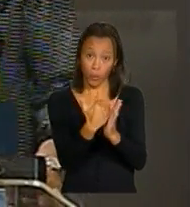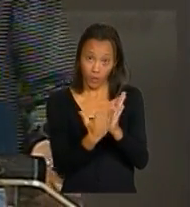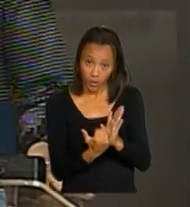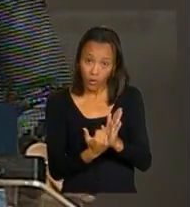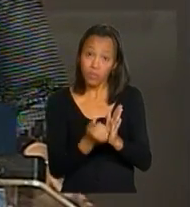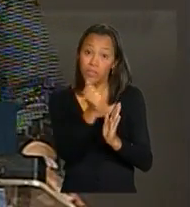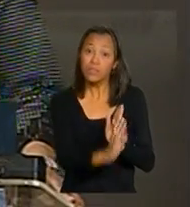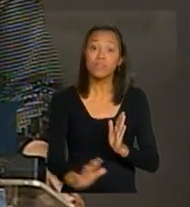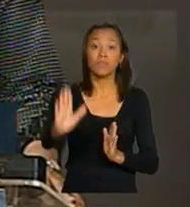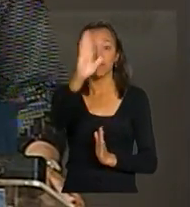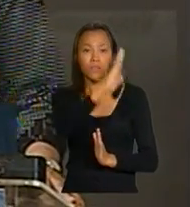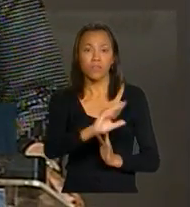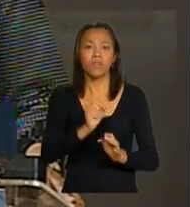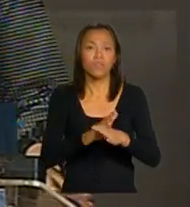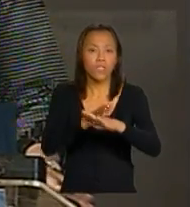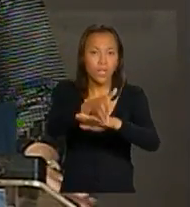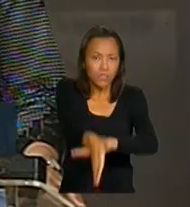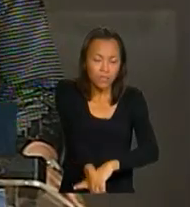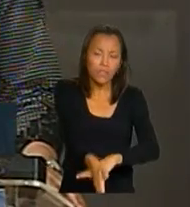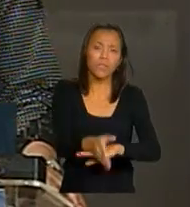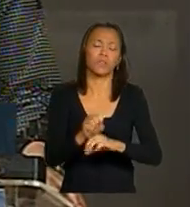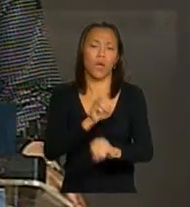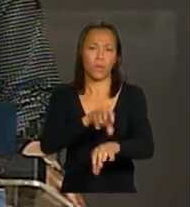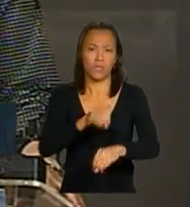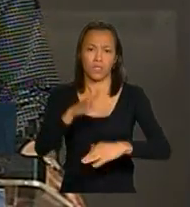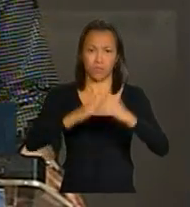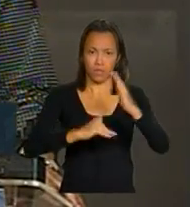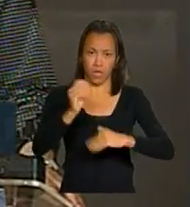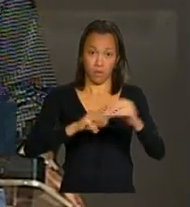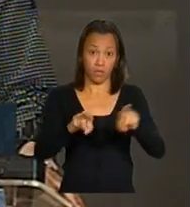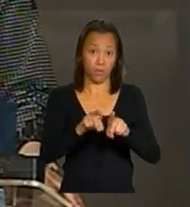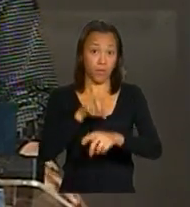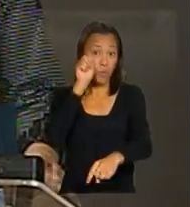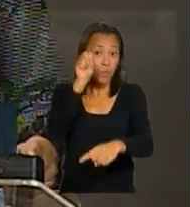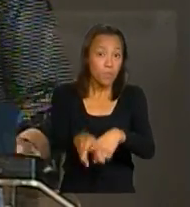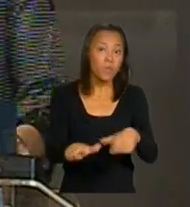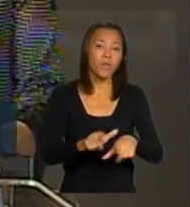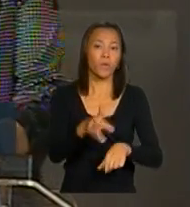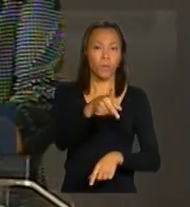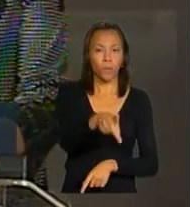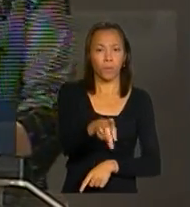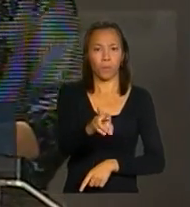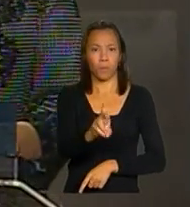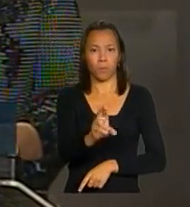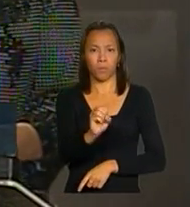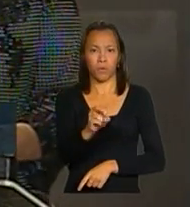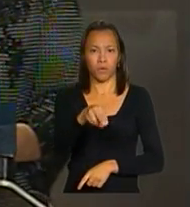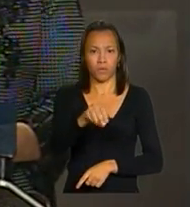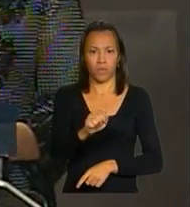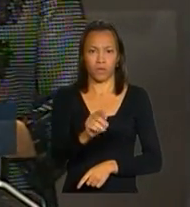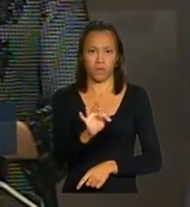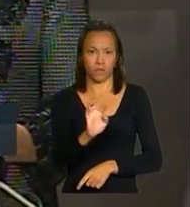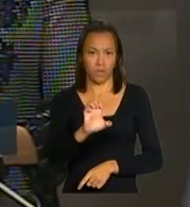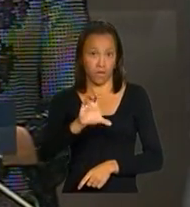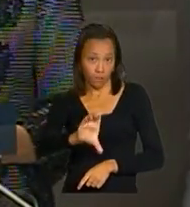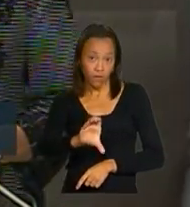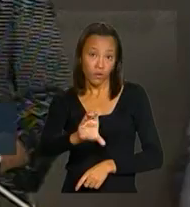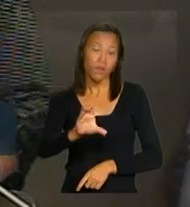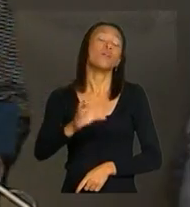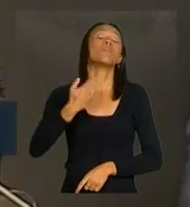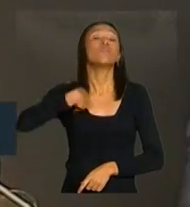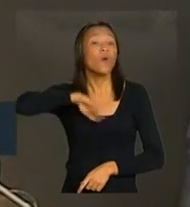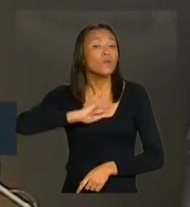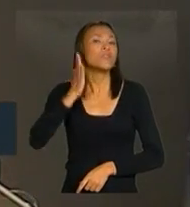do Programa Nacional de Acesso ao Ensino Técnico e ao Emprego, Pronatec. Justamente porque nós reconhecemos